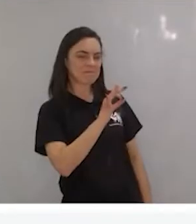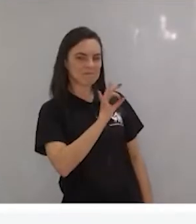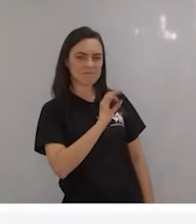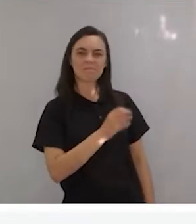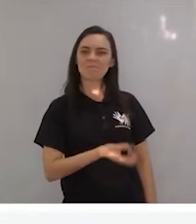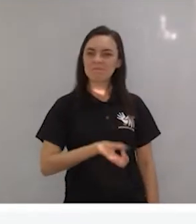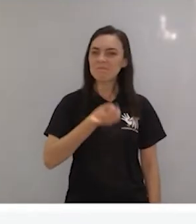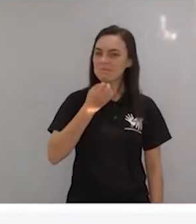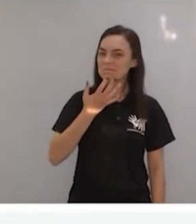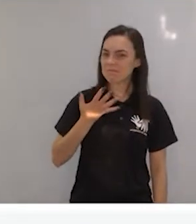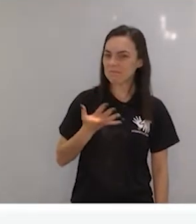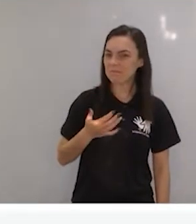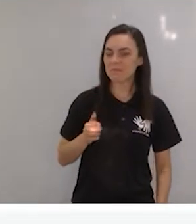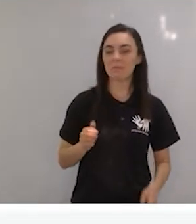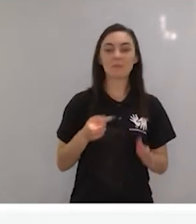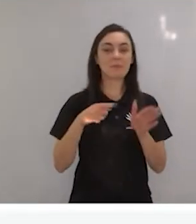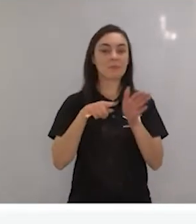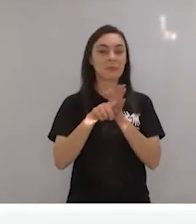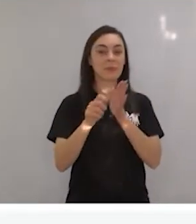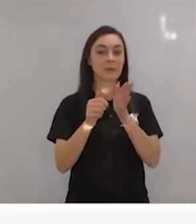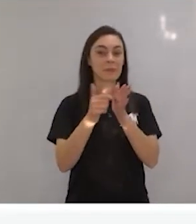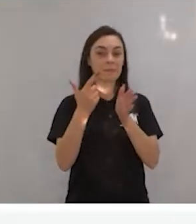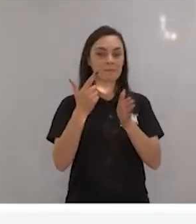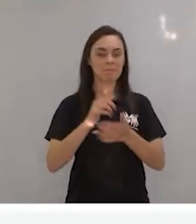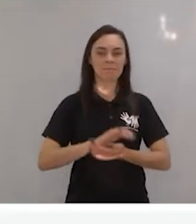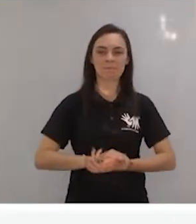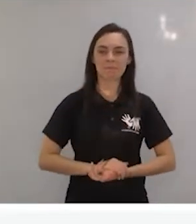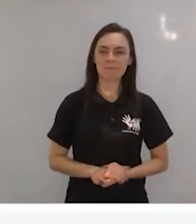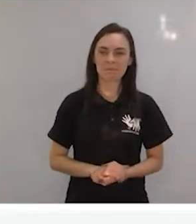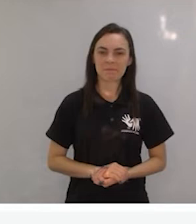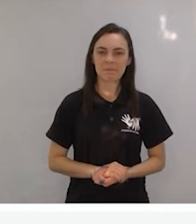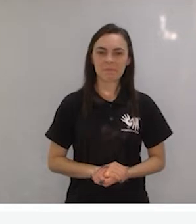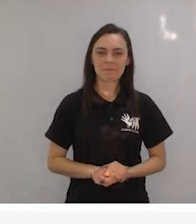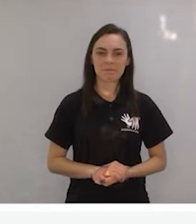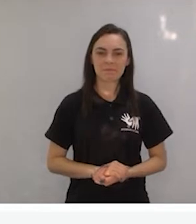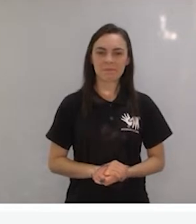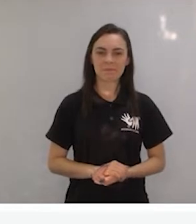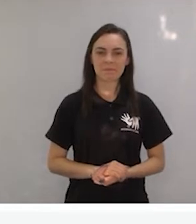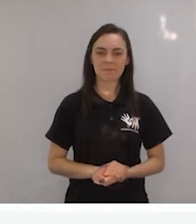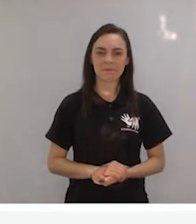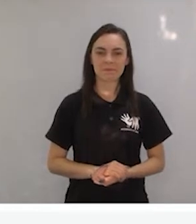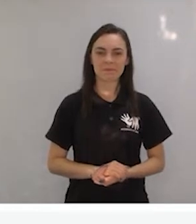muito bom! Vamos pra segunda pergunta.